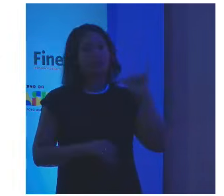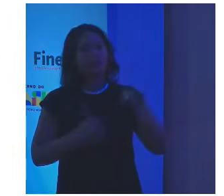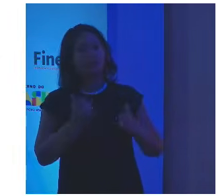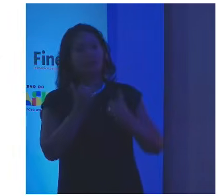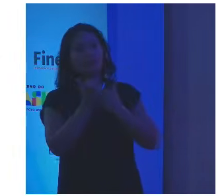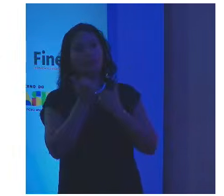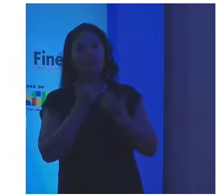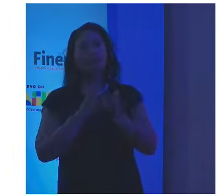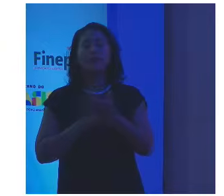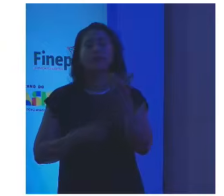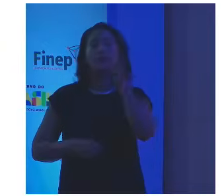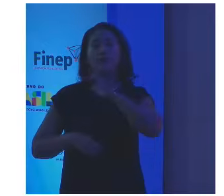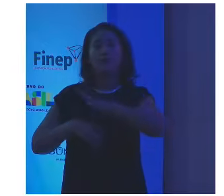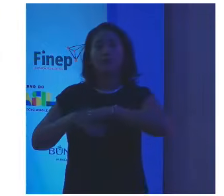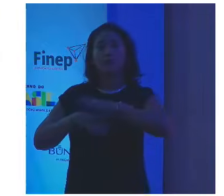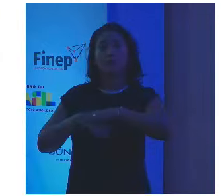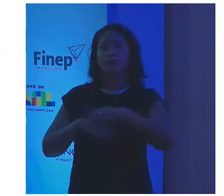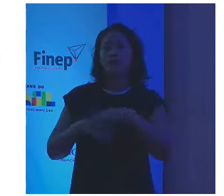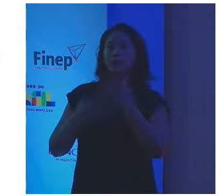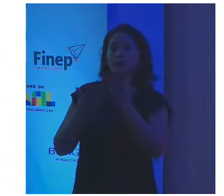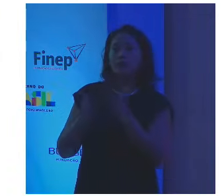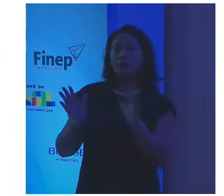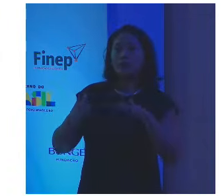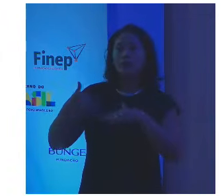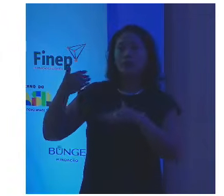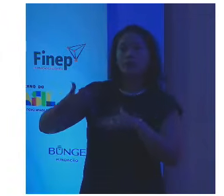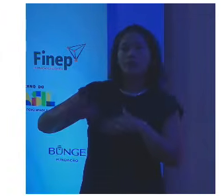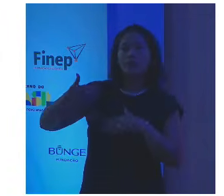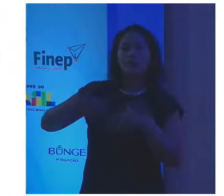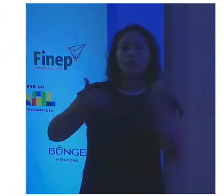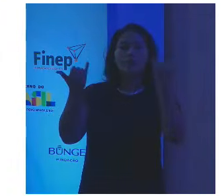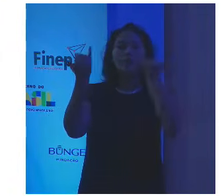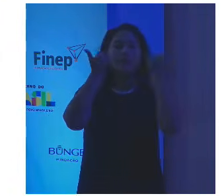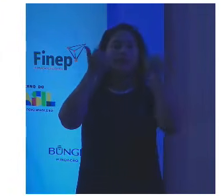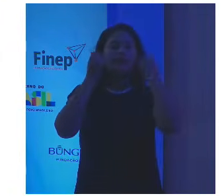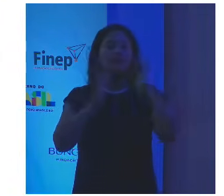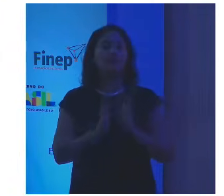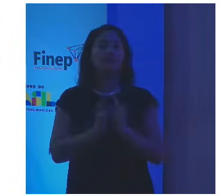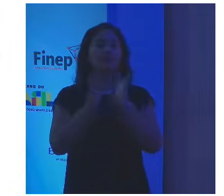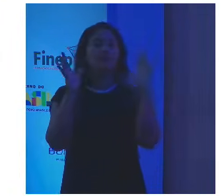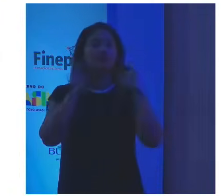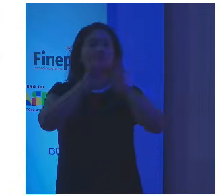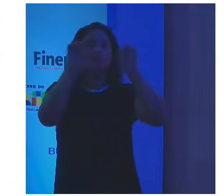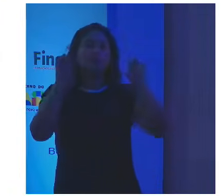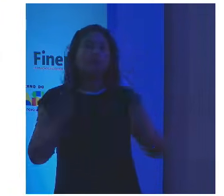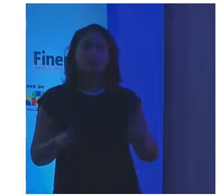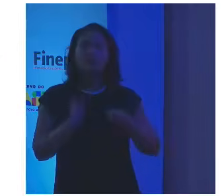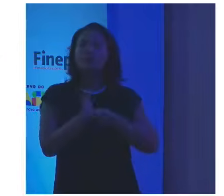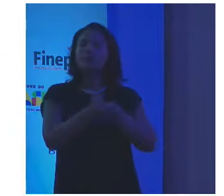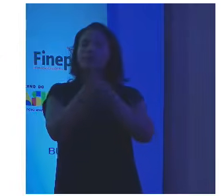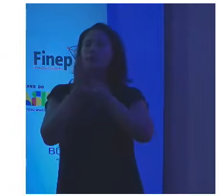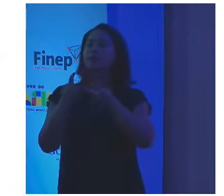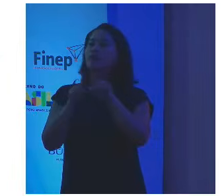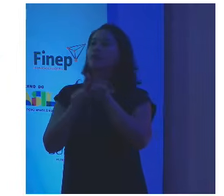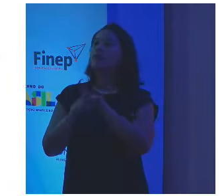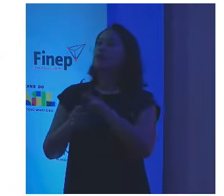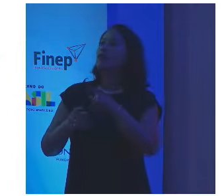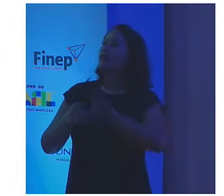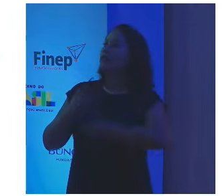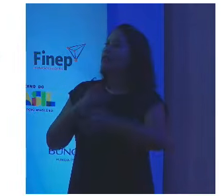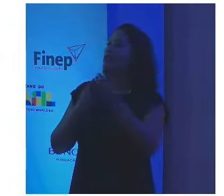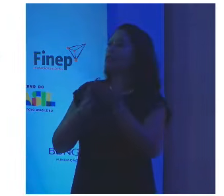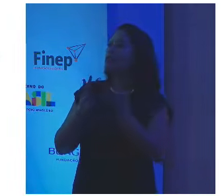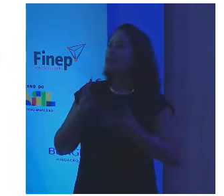a academia para que a academia tenha acesso cada vez mais a dados livres, a infraestrutura de pesquisa, a financiamento para